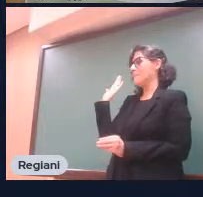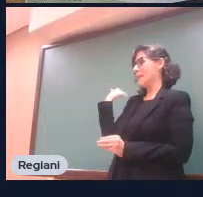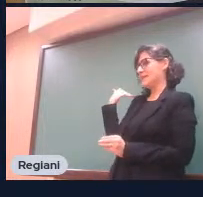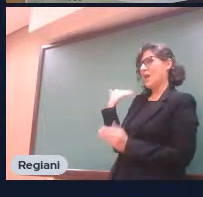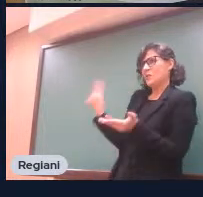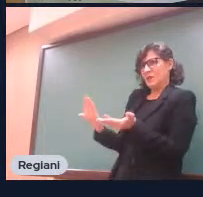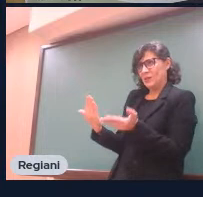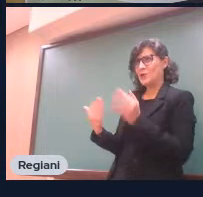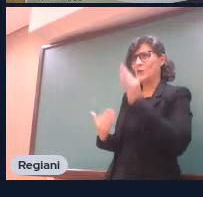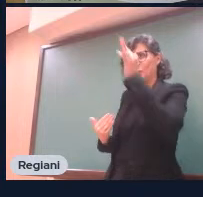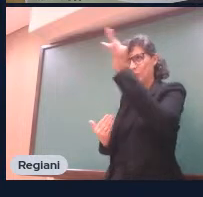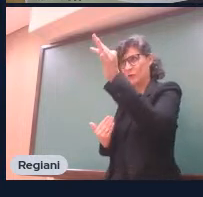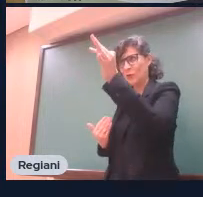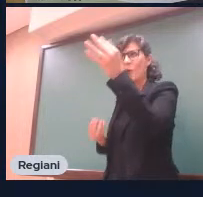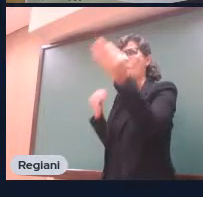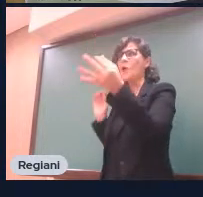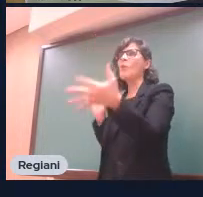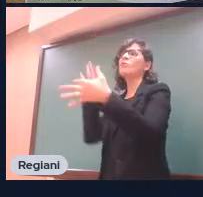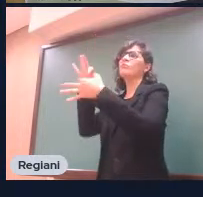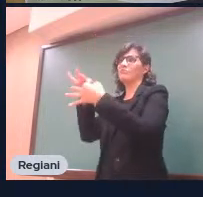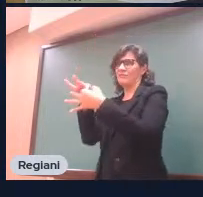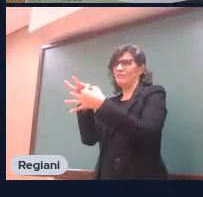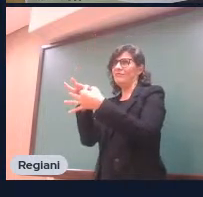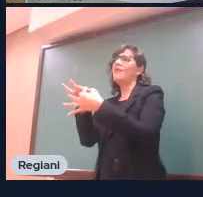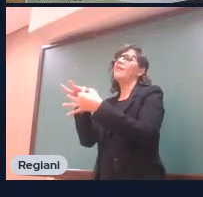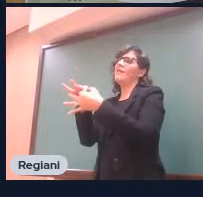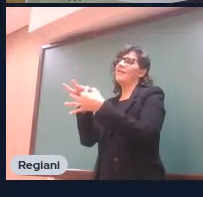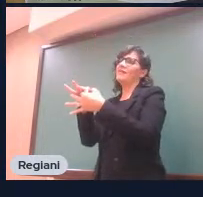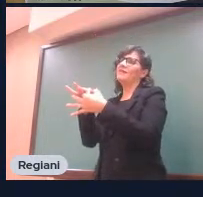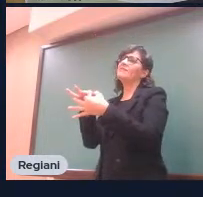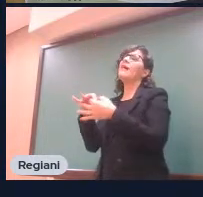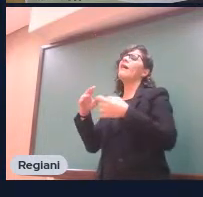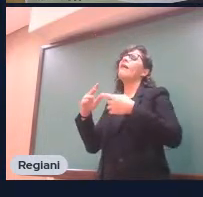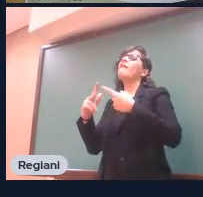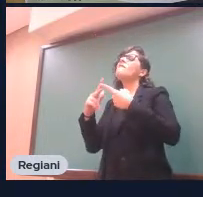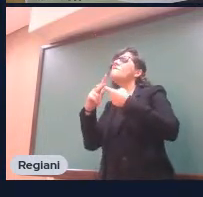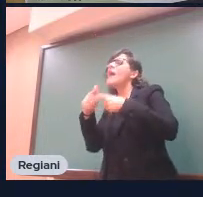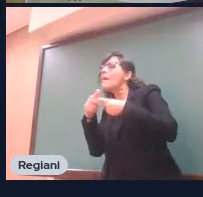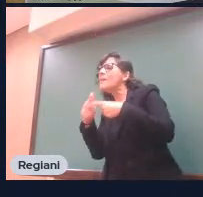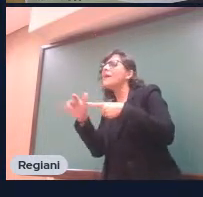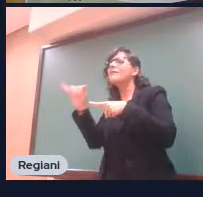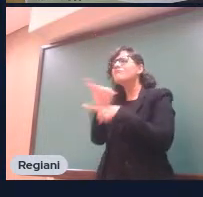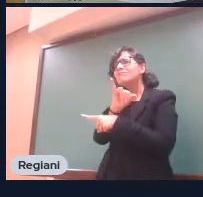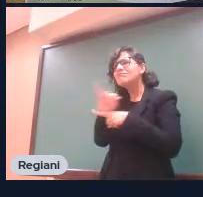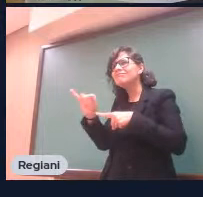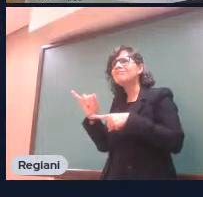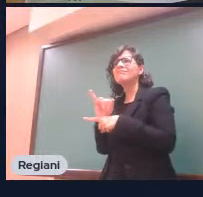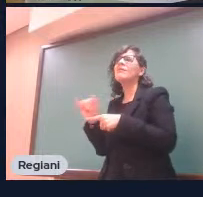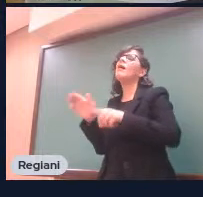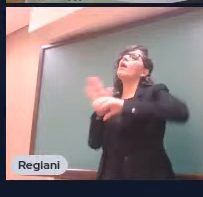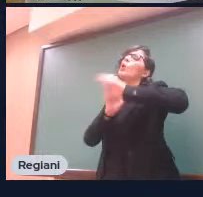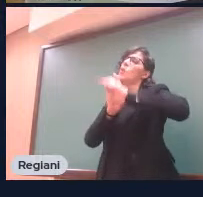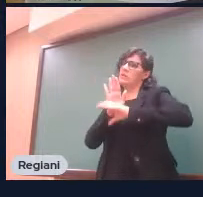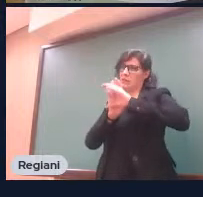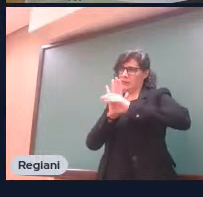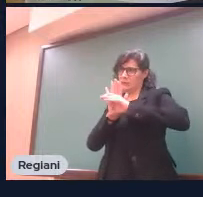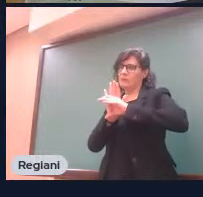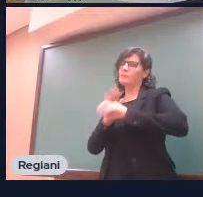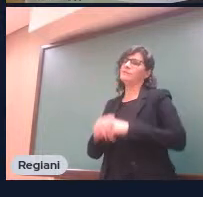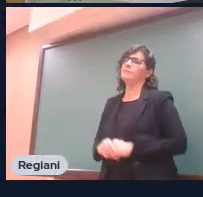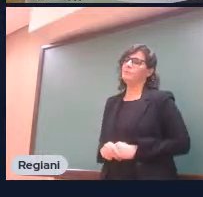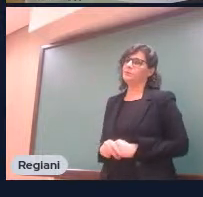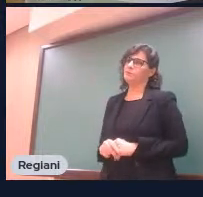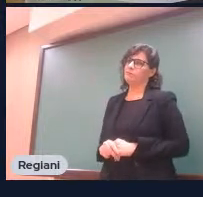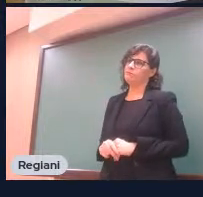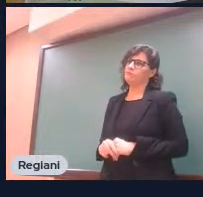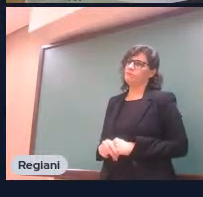futuro com relação a agora às ferramentas e conceitos, né? Então, nós